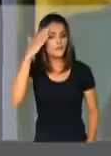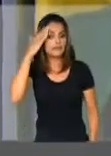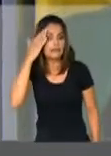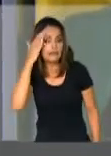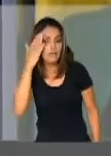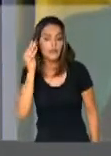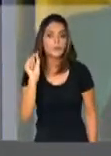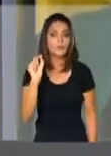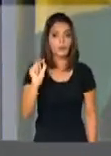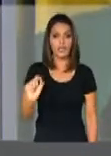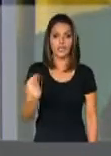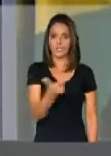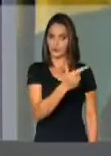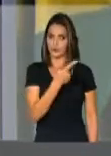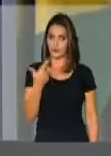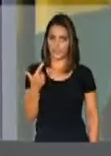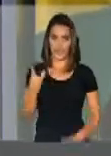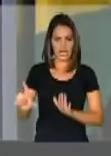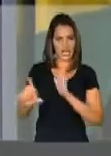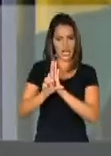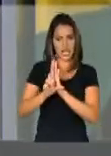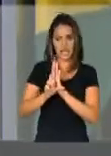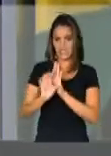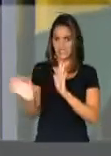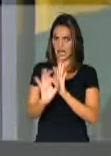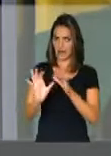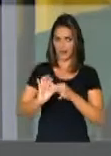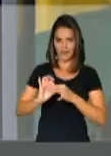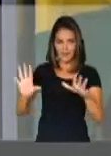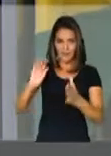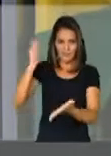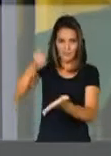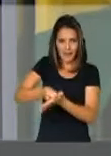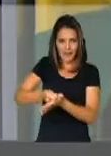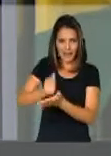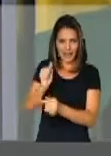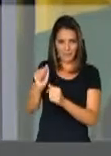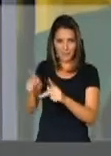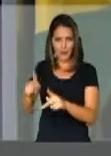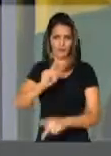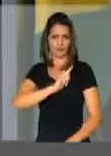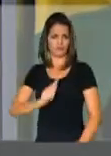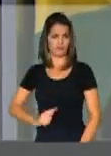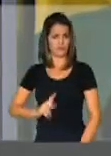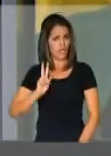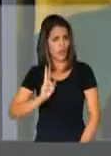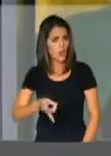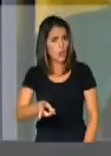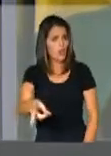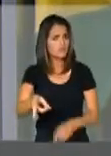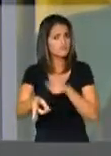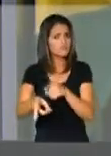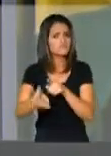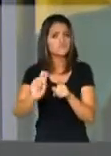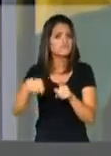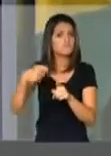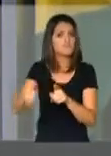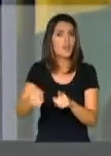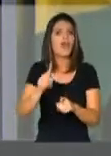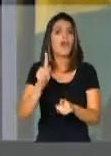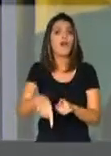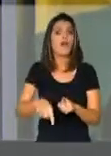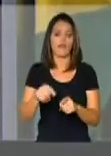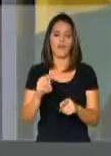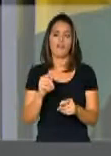já não existe mais qualquer imperativo legal que autorize tal despesa a continuidade do pagamento representa um ato de